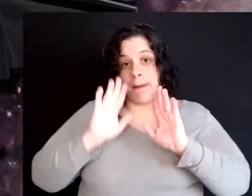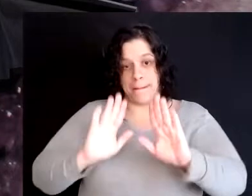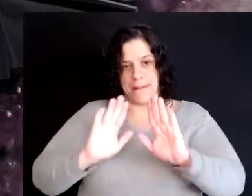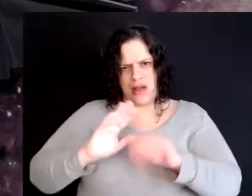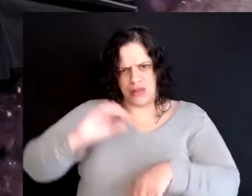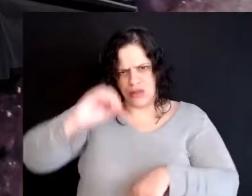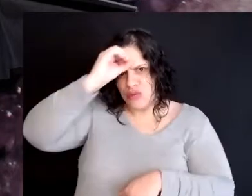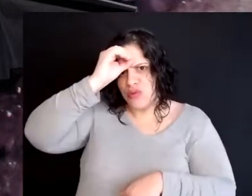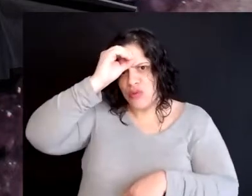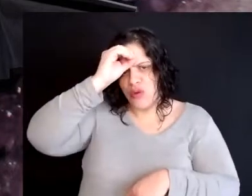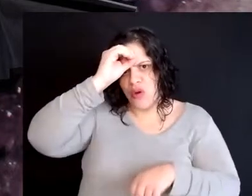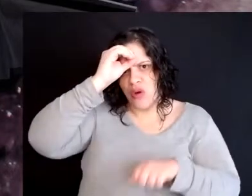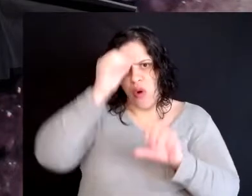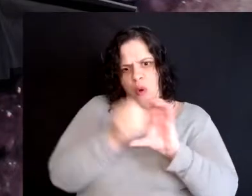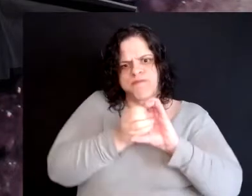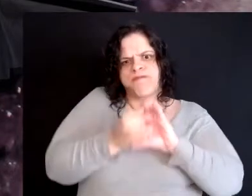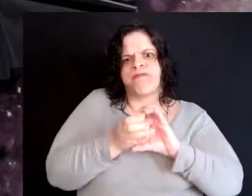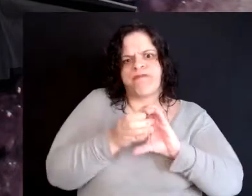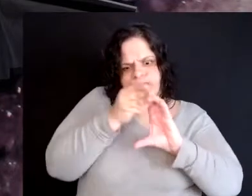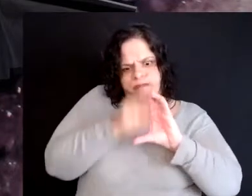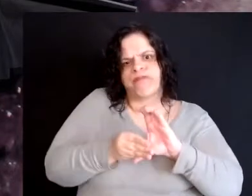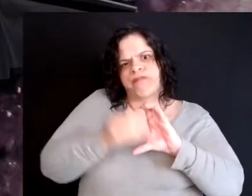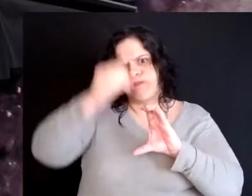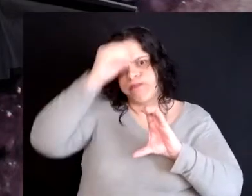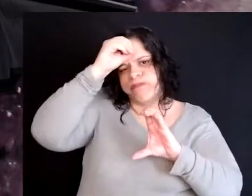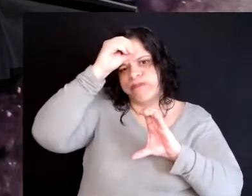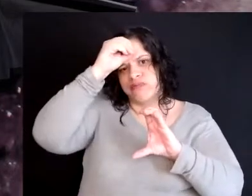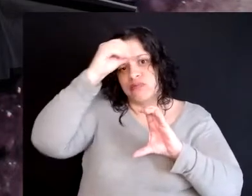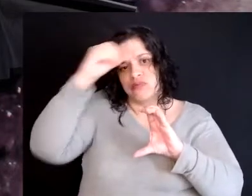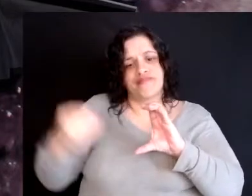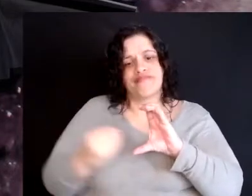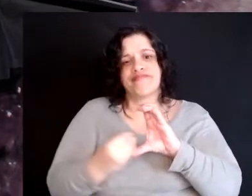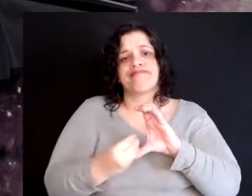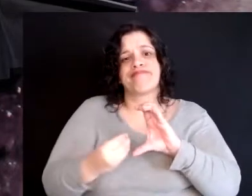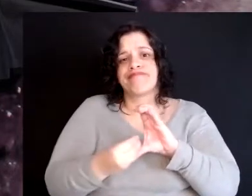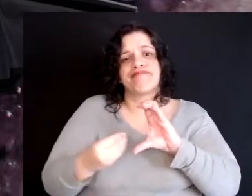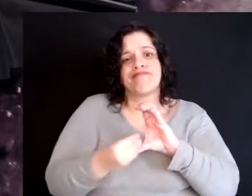mas se a ignorância encobrir a sabedoria,